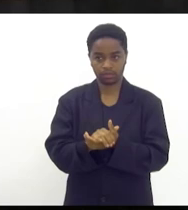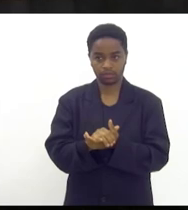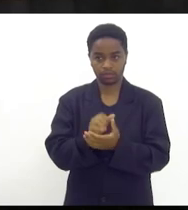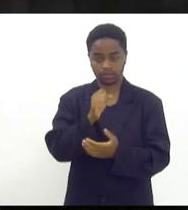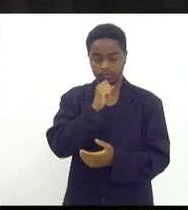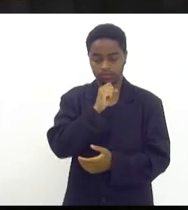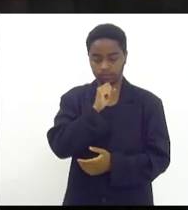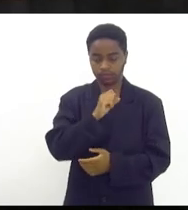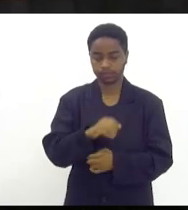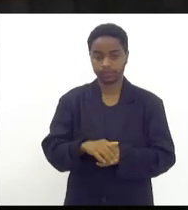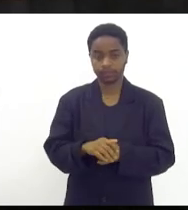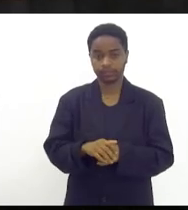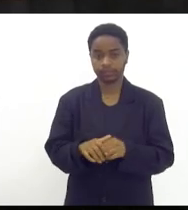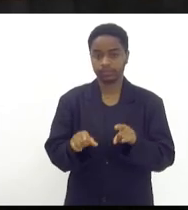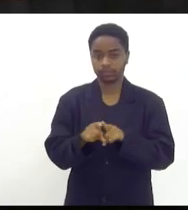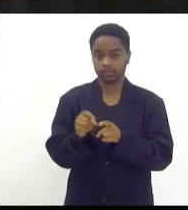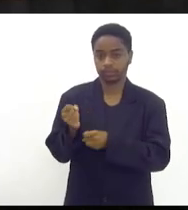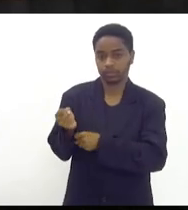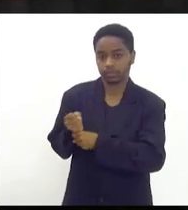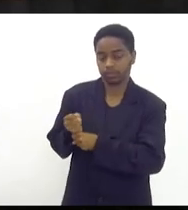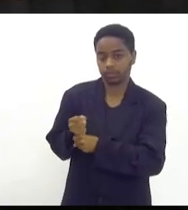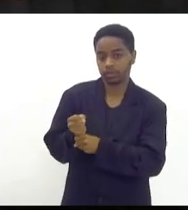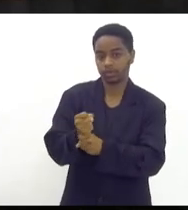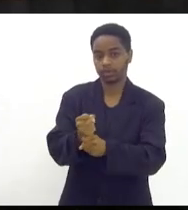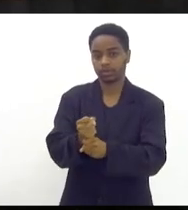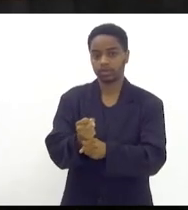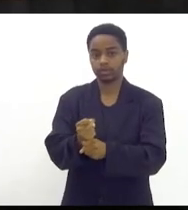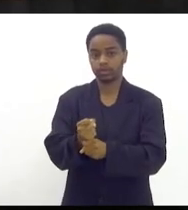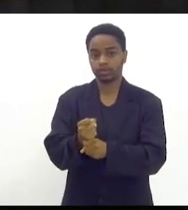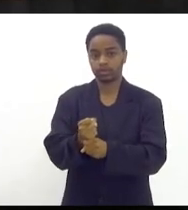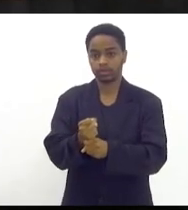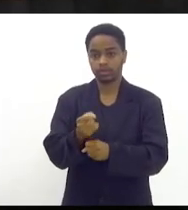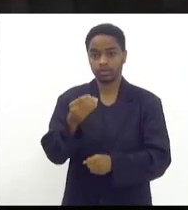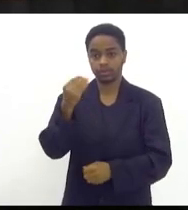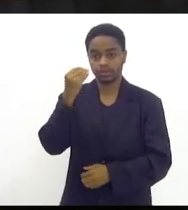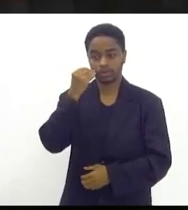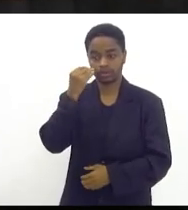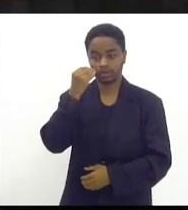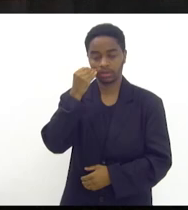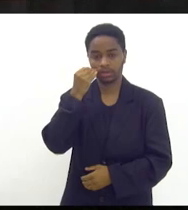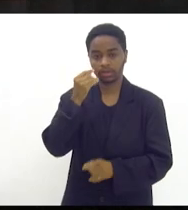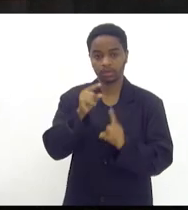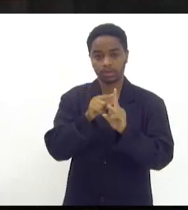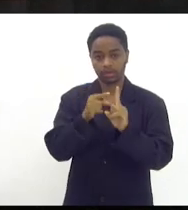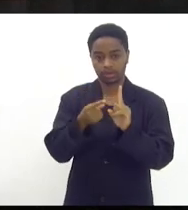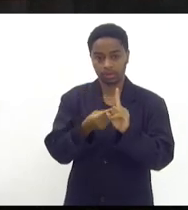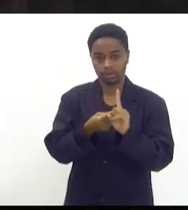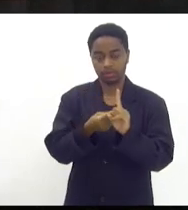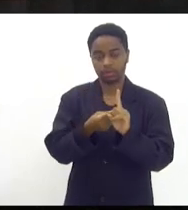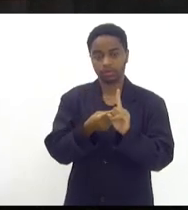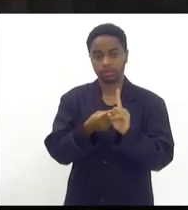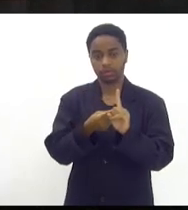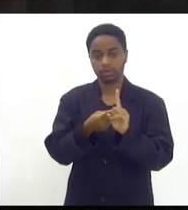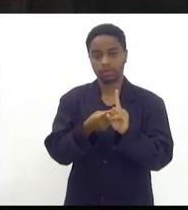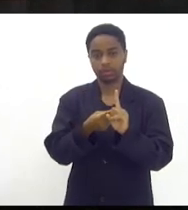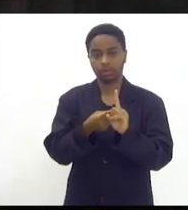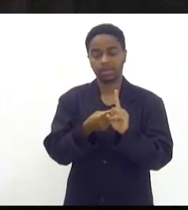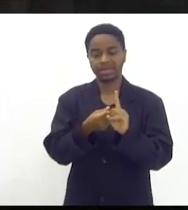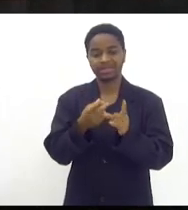e durante muitos anos, tentando a gravidez e ela perdia as